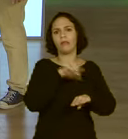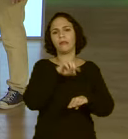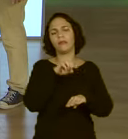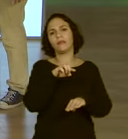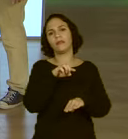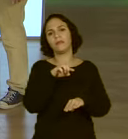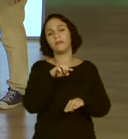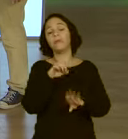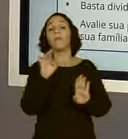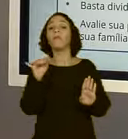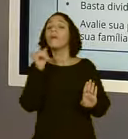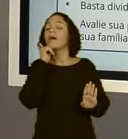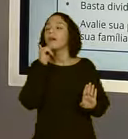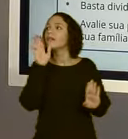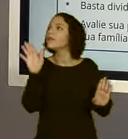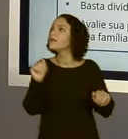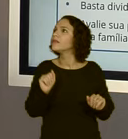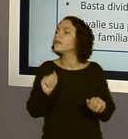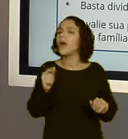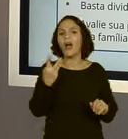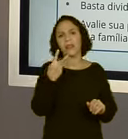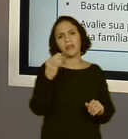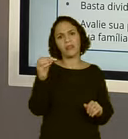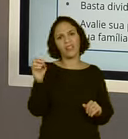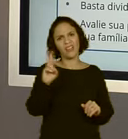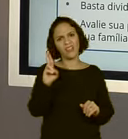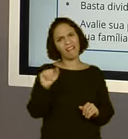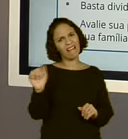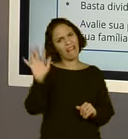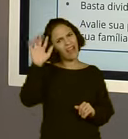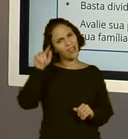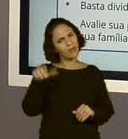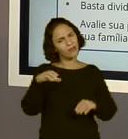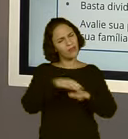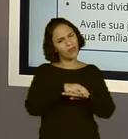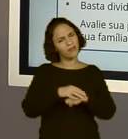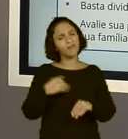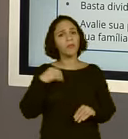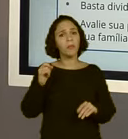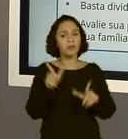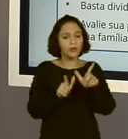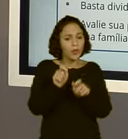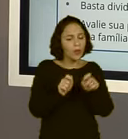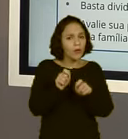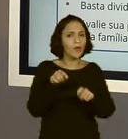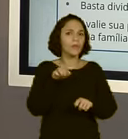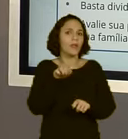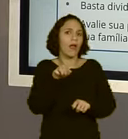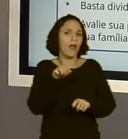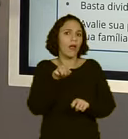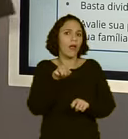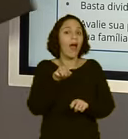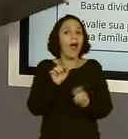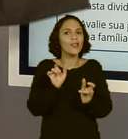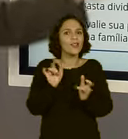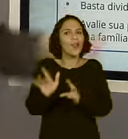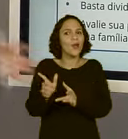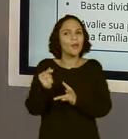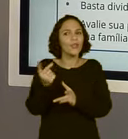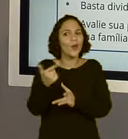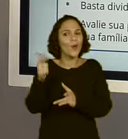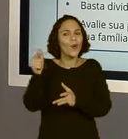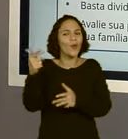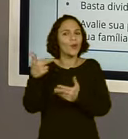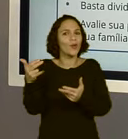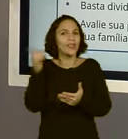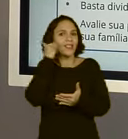pode até dizer assim, bom, R$300 talvez esteja caro para o tênis que eu preciso, eu posso economizar no valor do tênis e ter mais dinheiro